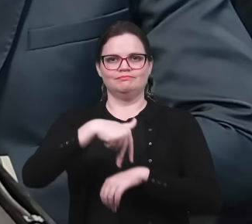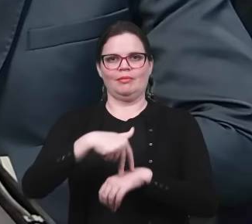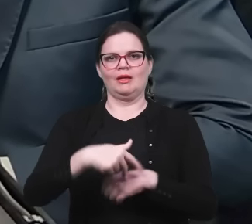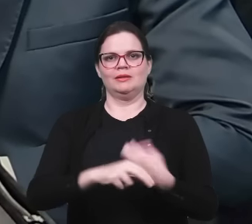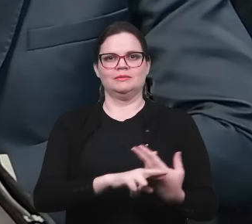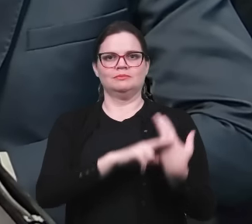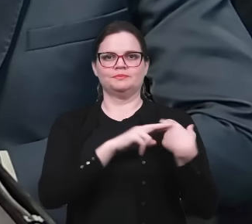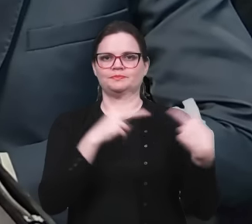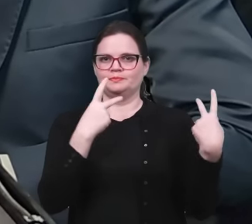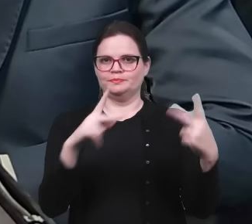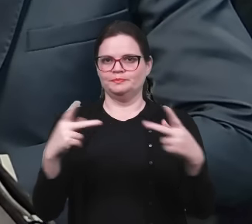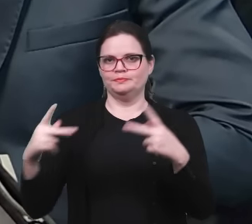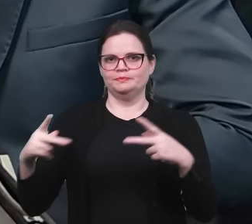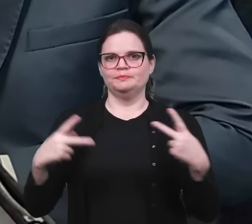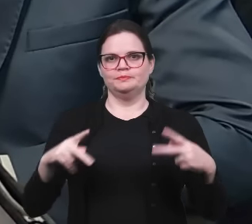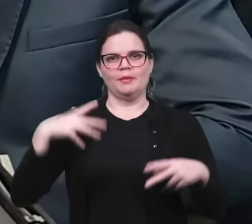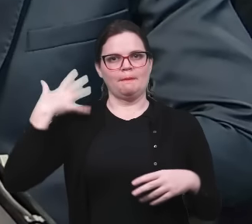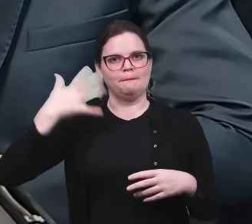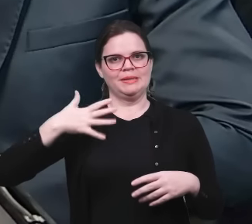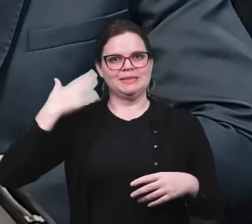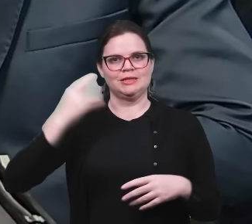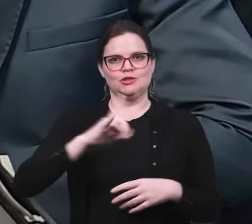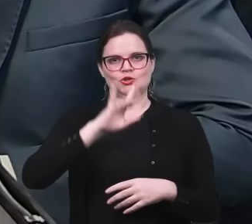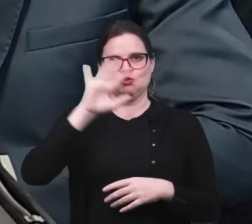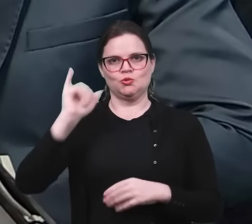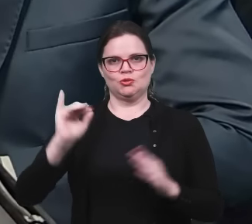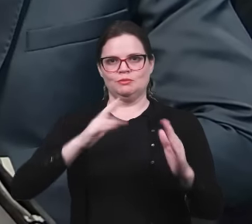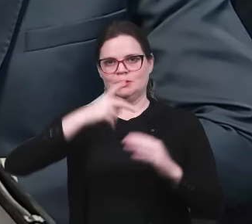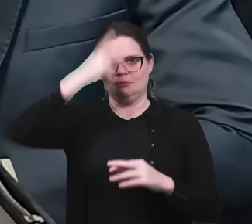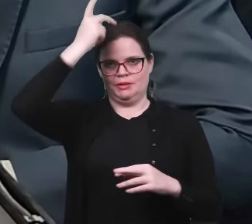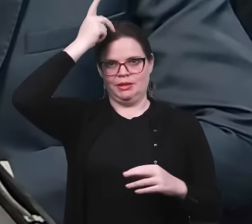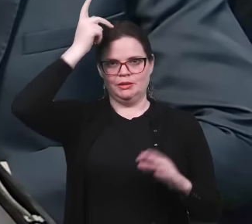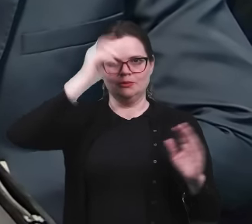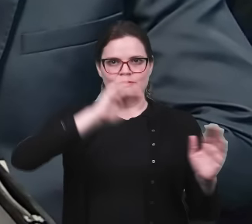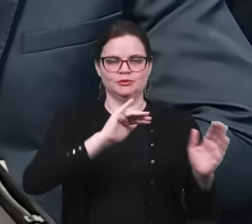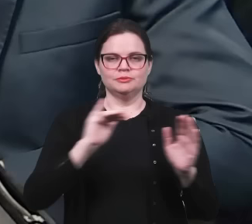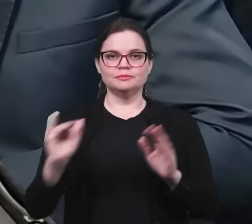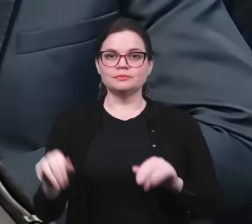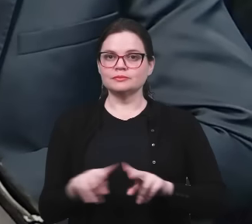Amém. Pastor Elcio, sobre o chamado de Pedro,